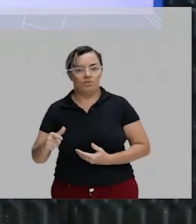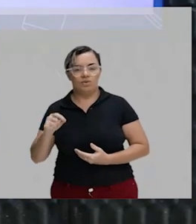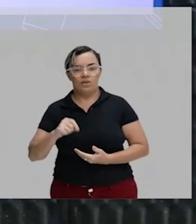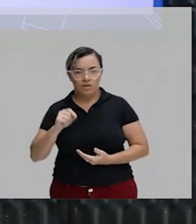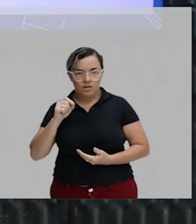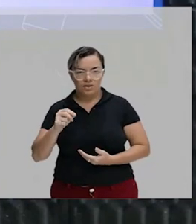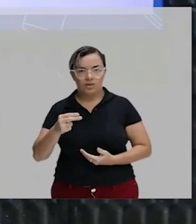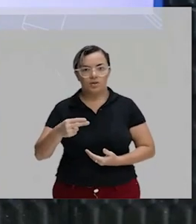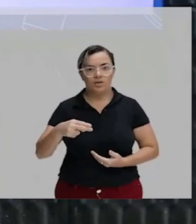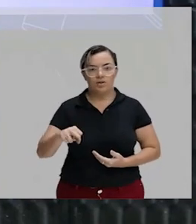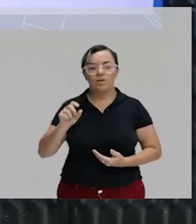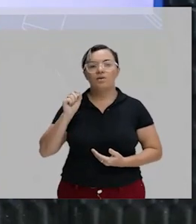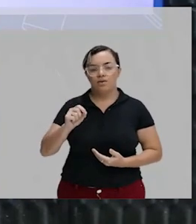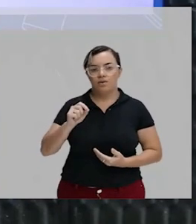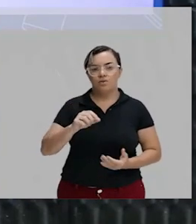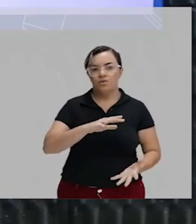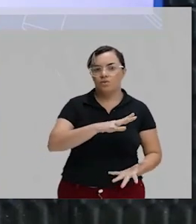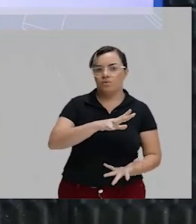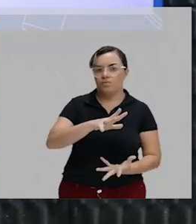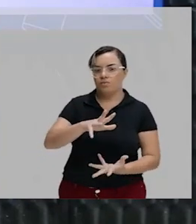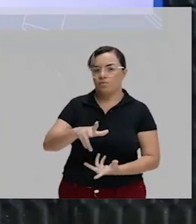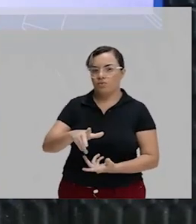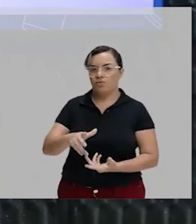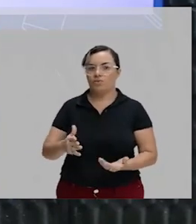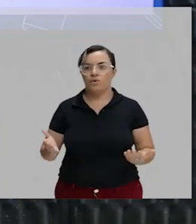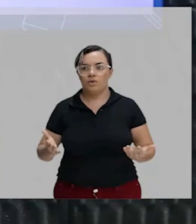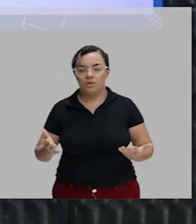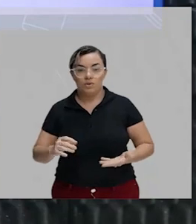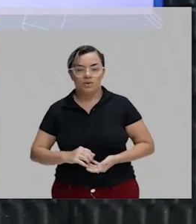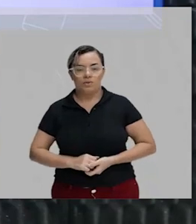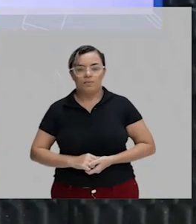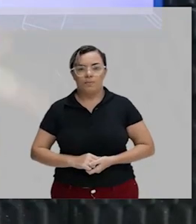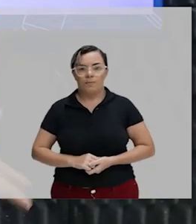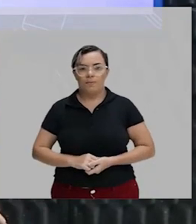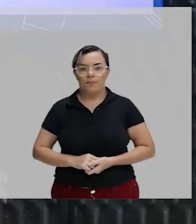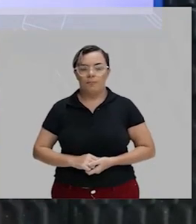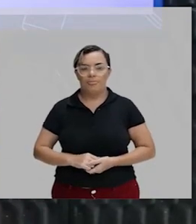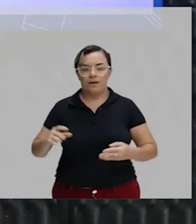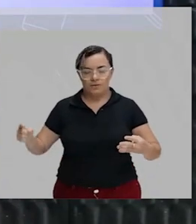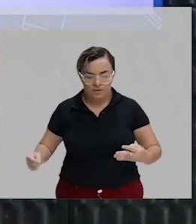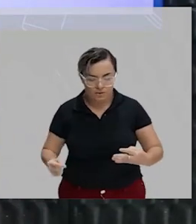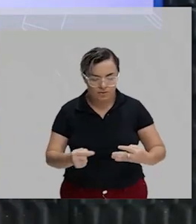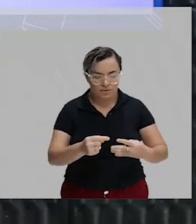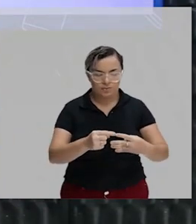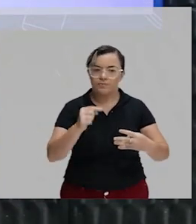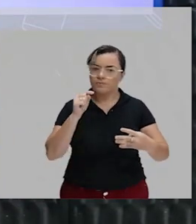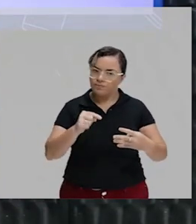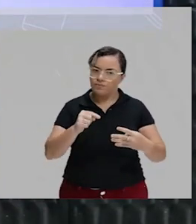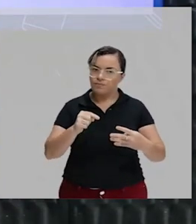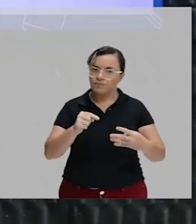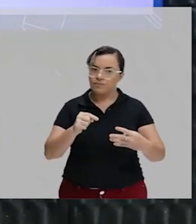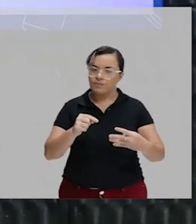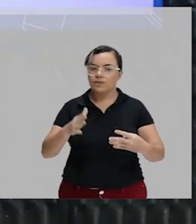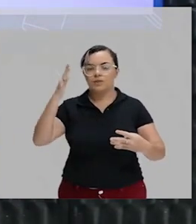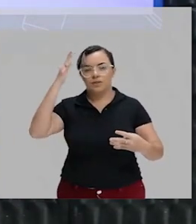então o simbolismo trabalha isso certo eu não estou aqui dizendo que que espiritismo Tá certo tá errado crer de